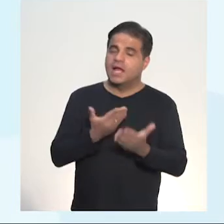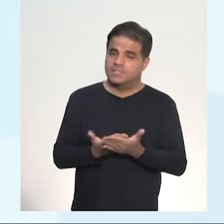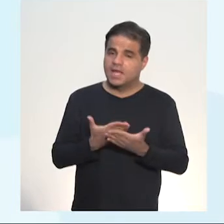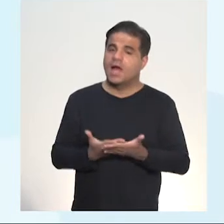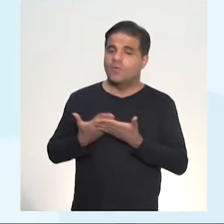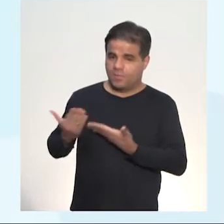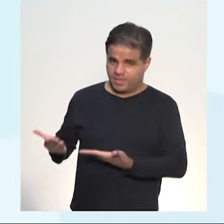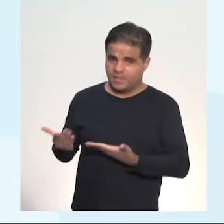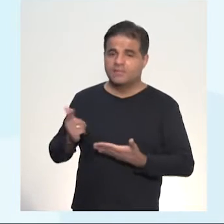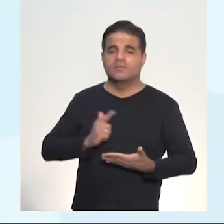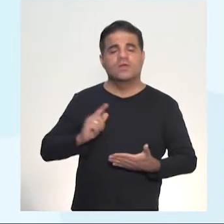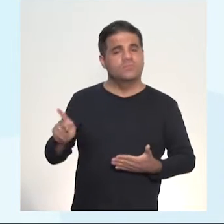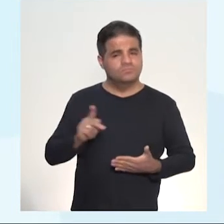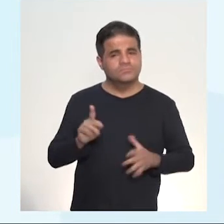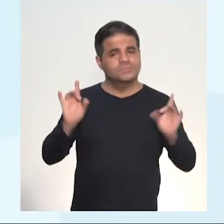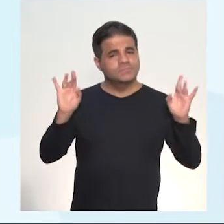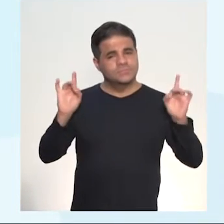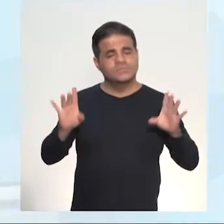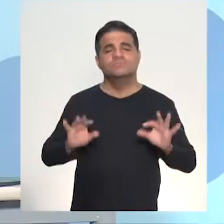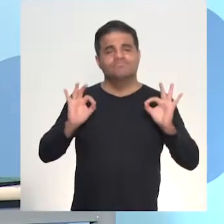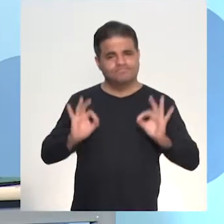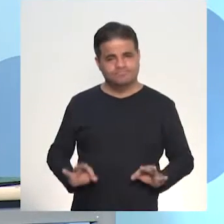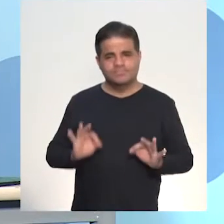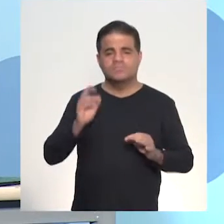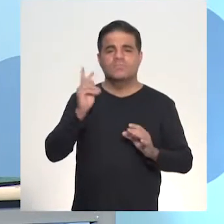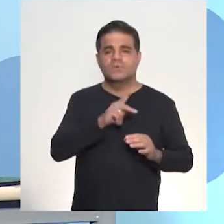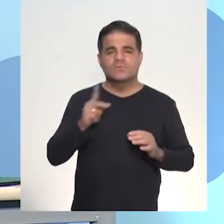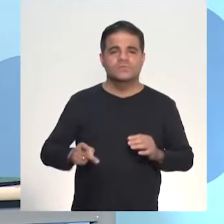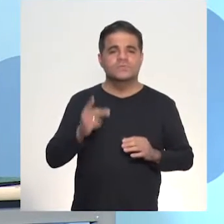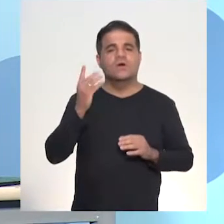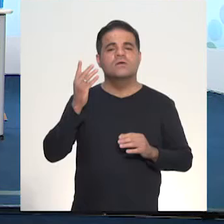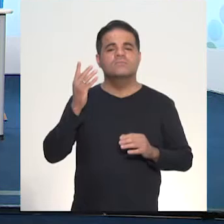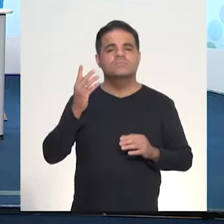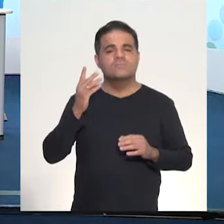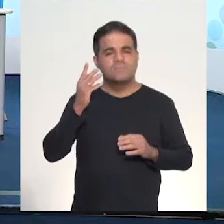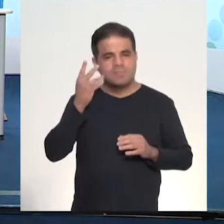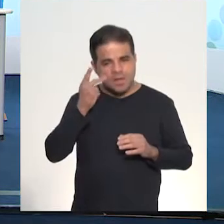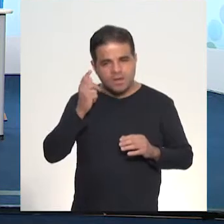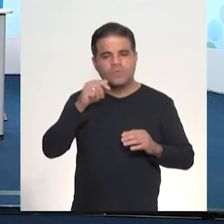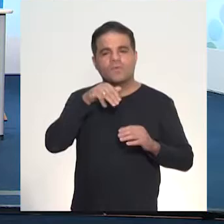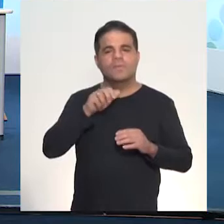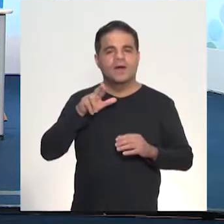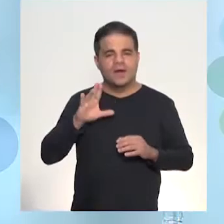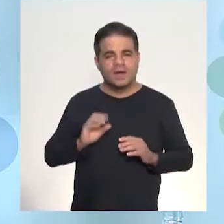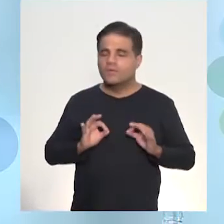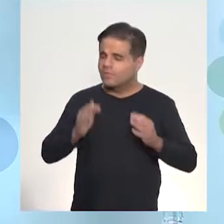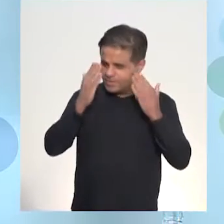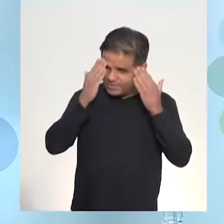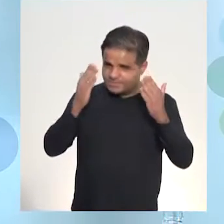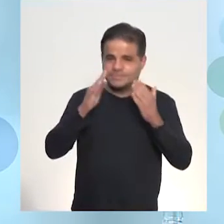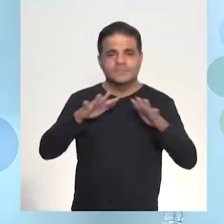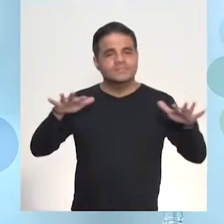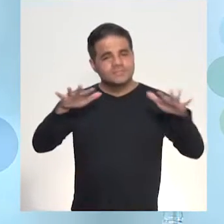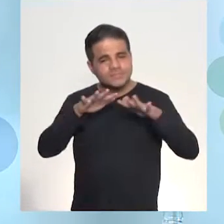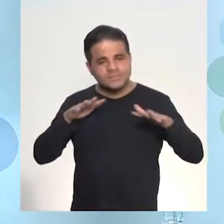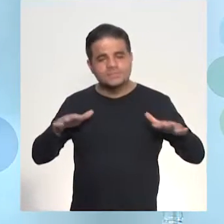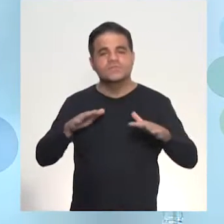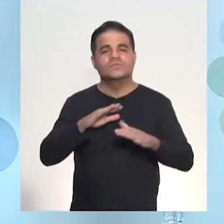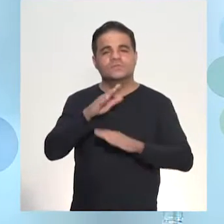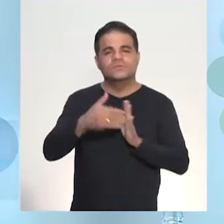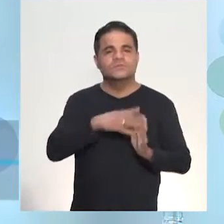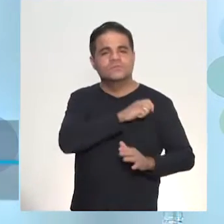tem aqui o nosso especialíssimo professor Mauro. Olá, professor Edjoel, olá, alunos e